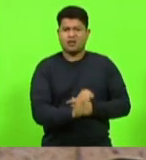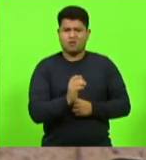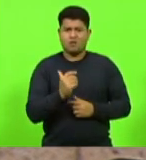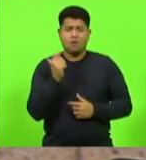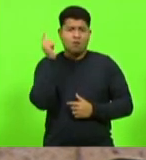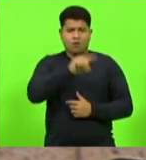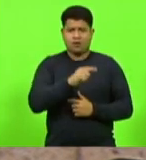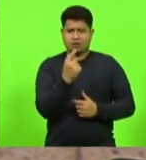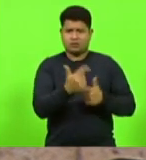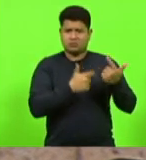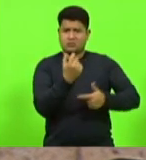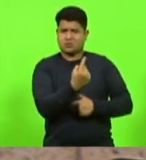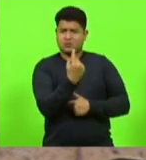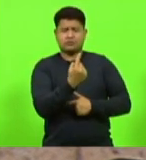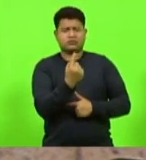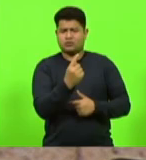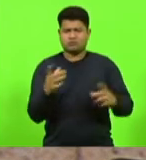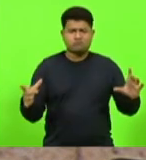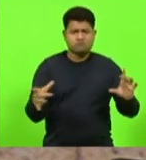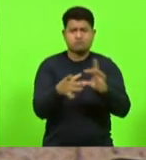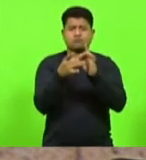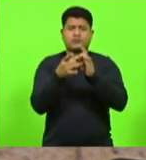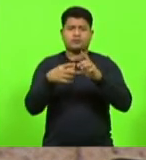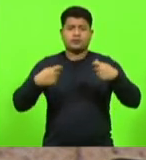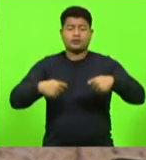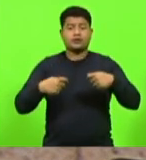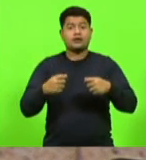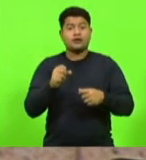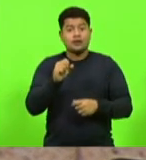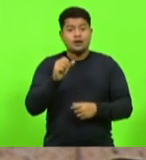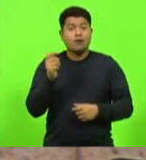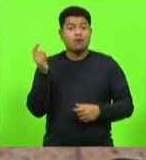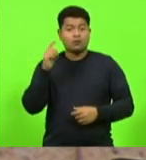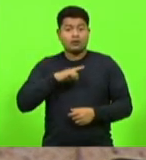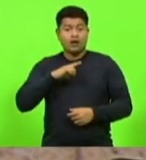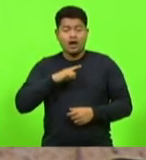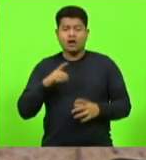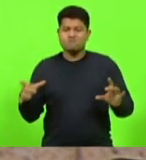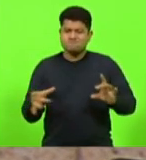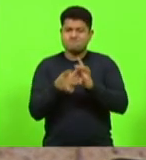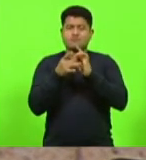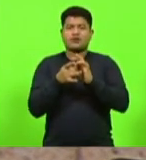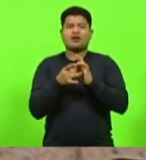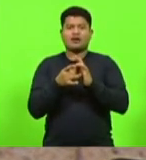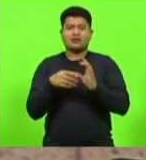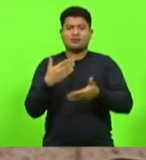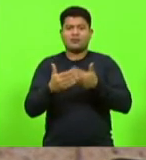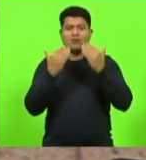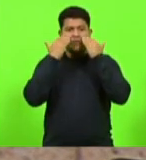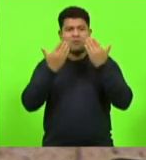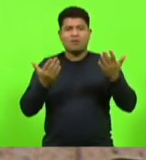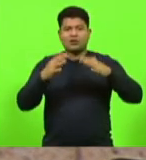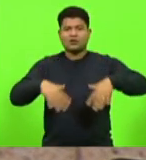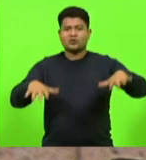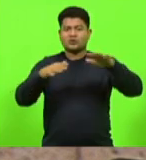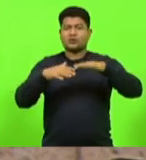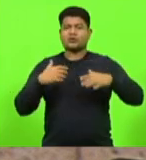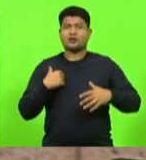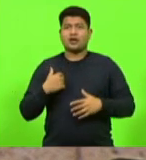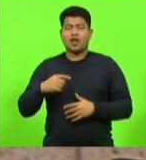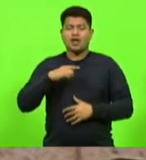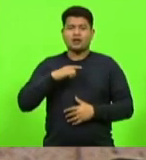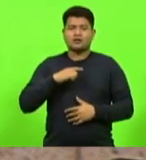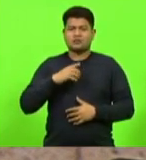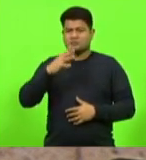resultados aparecem. E os resultados que a gente tem aí em Santa Catarina, feito eu tenho uma admiração